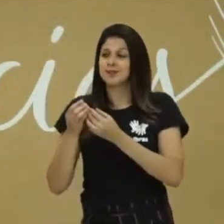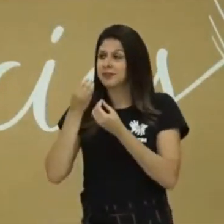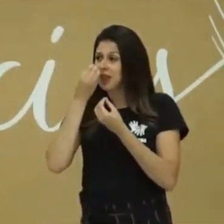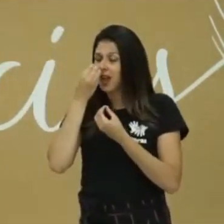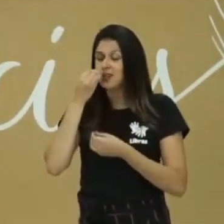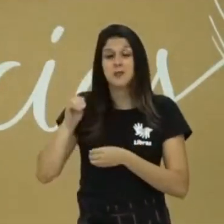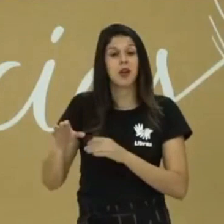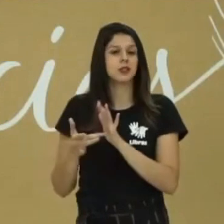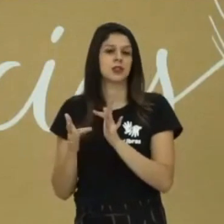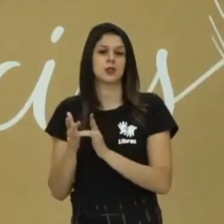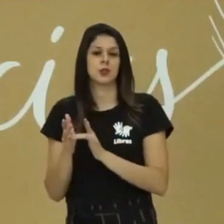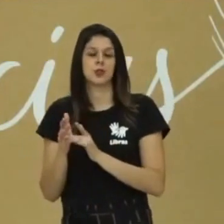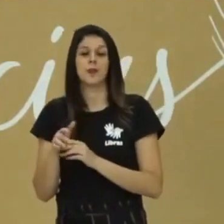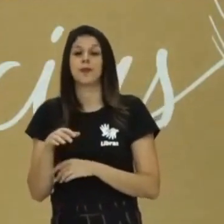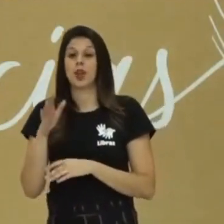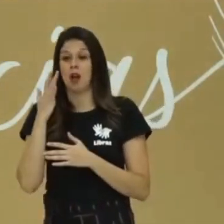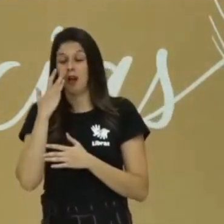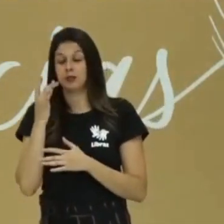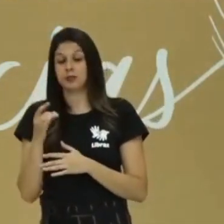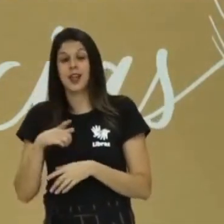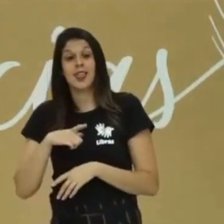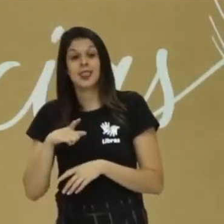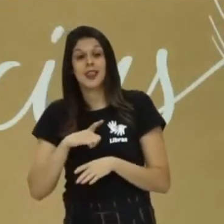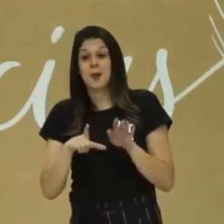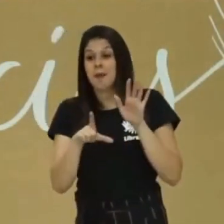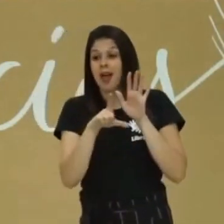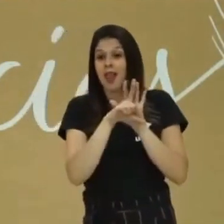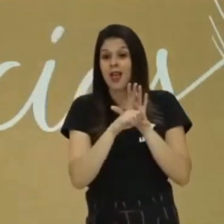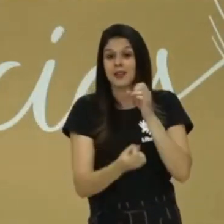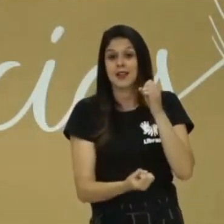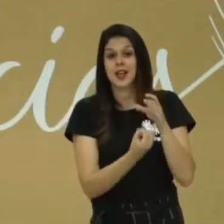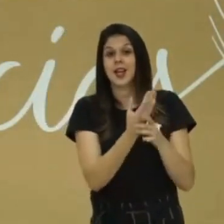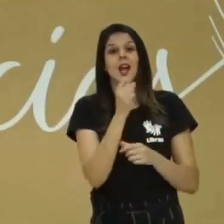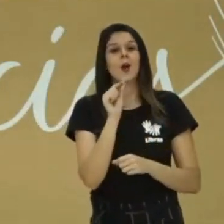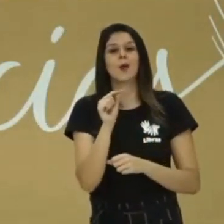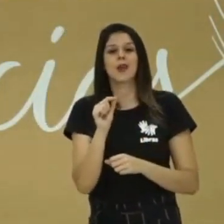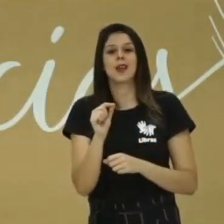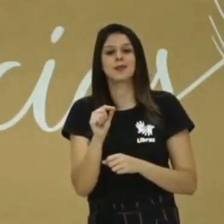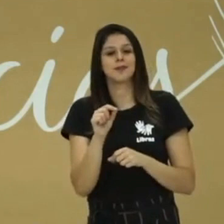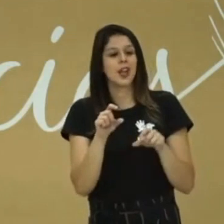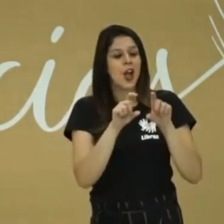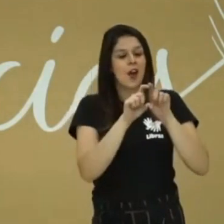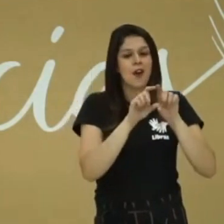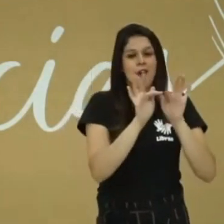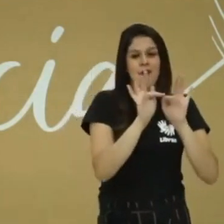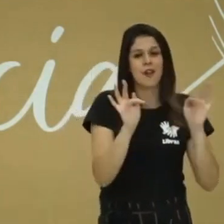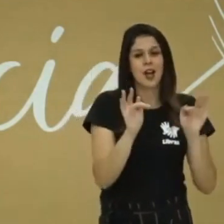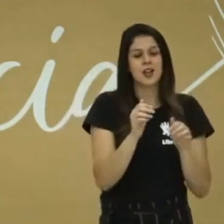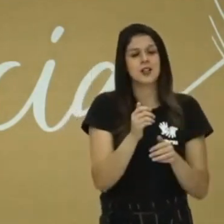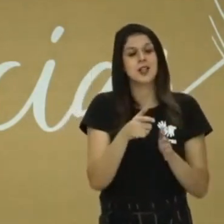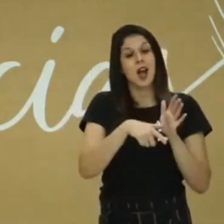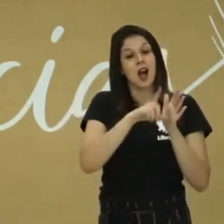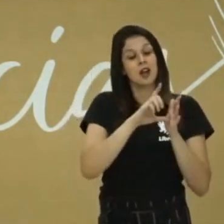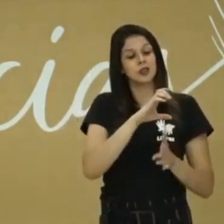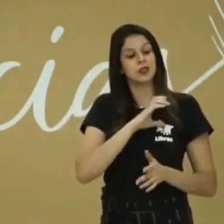e eu não sei se você sabe mas é sentimentos votar uma lei em São Paulo para remover as inscrições antes de Cristo e depois